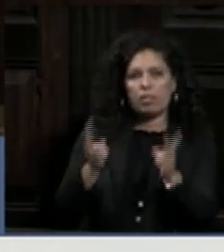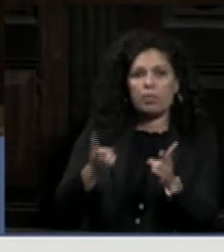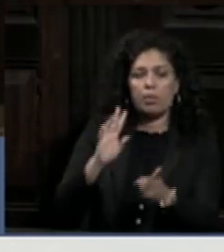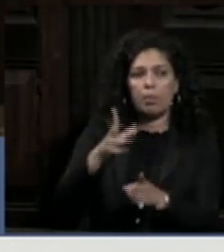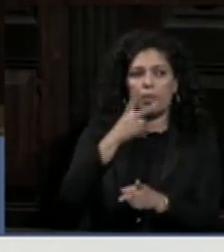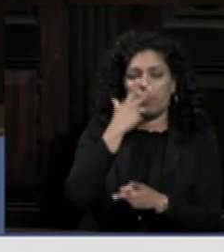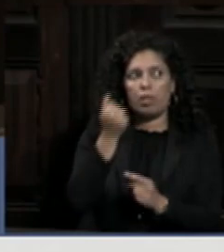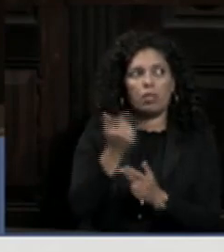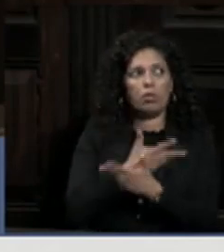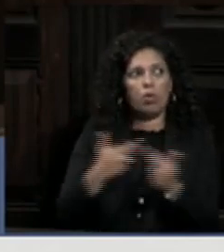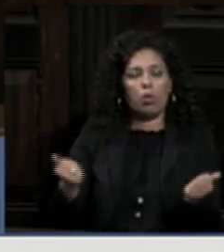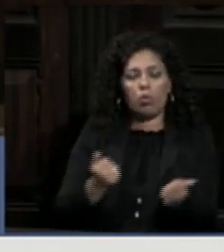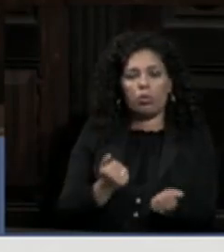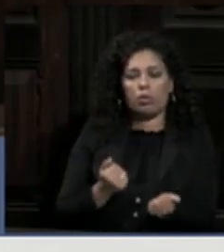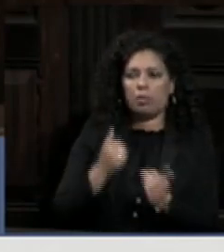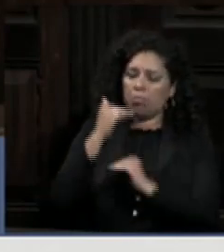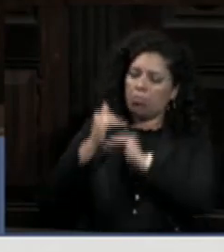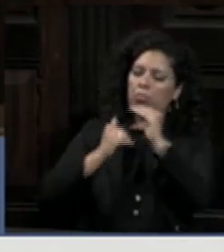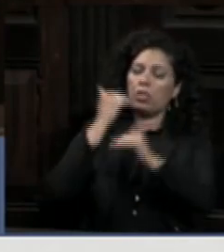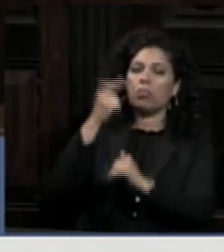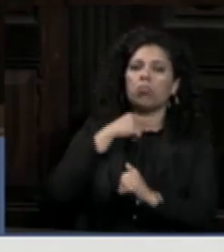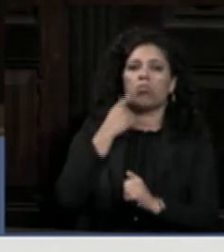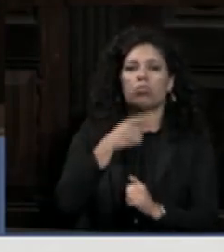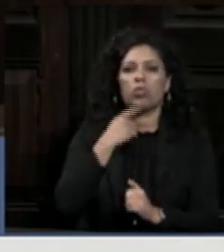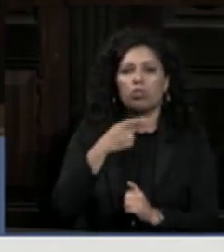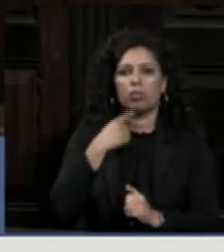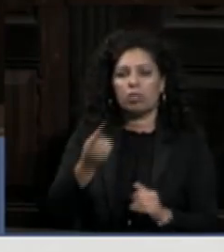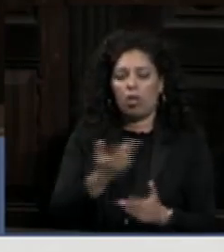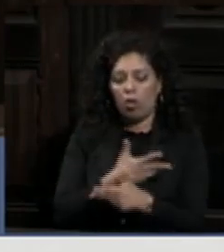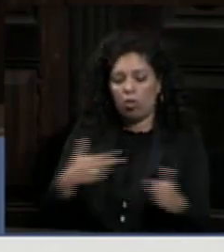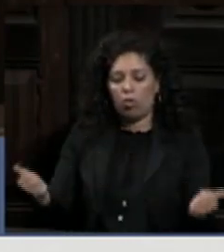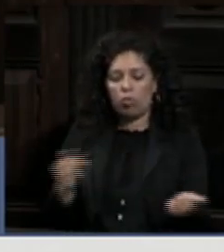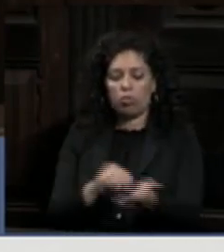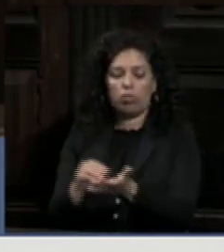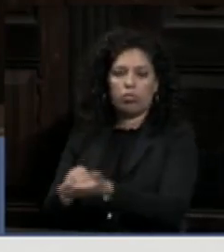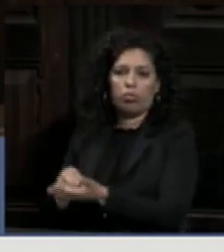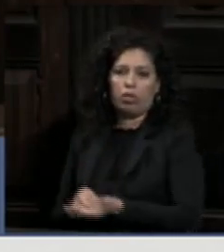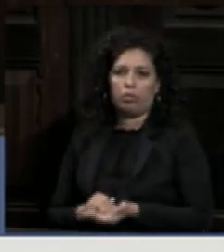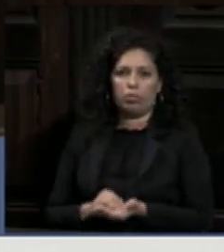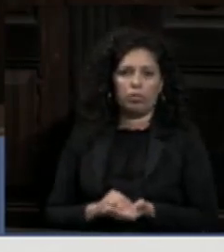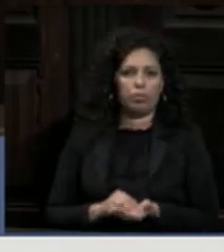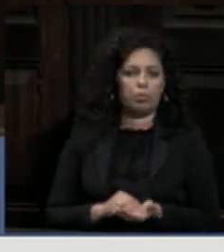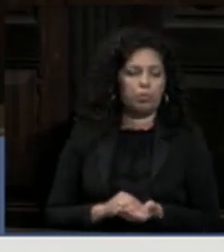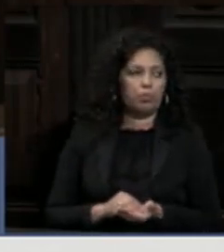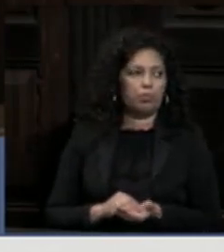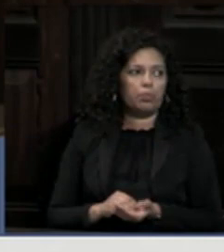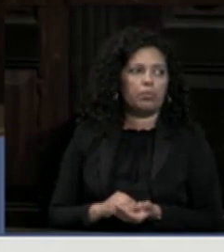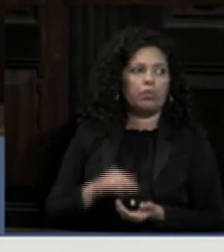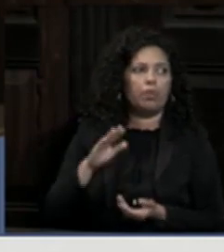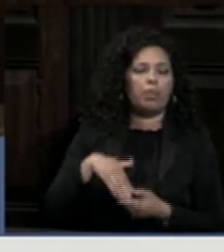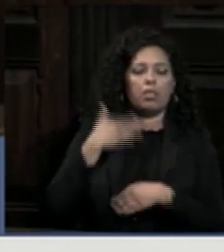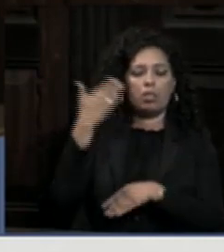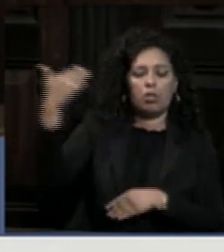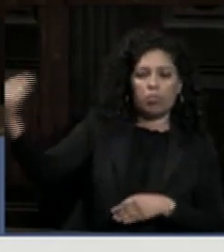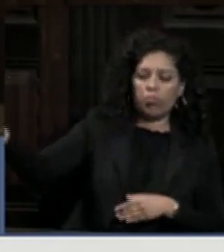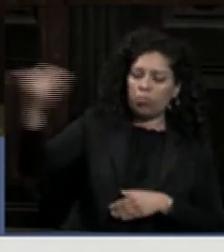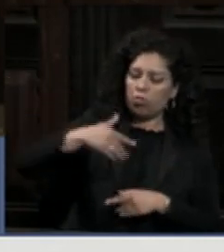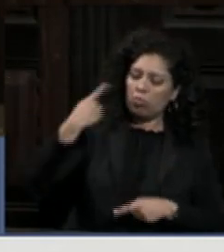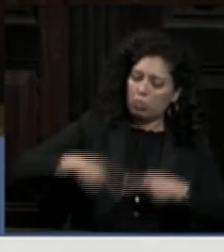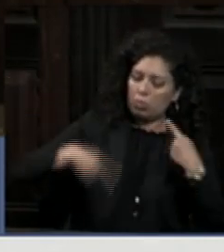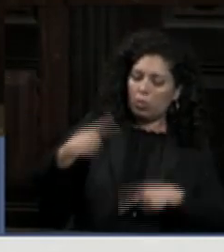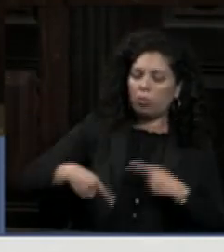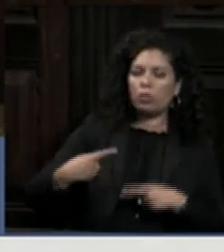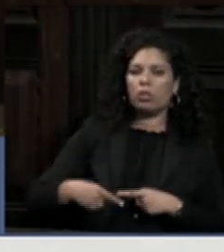é atendido na medida de uma de um benefício direto para a nossa população mas eu fui pra política com significa